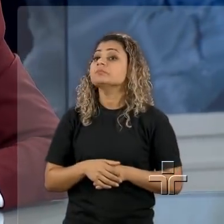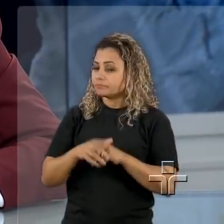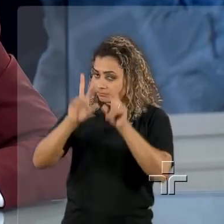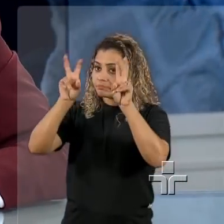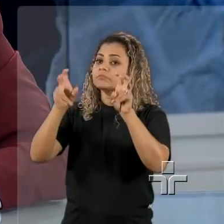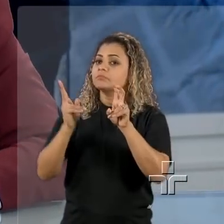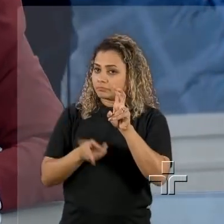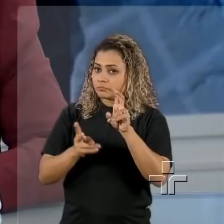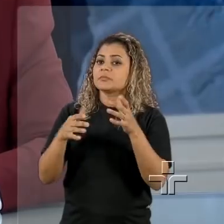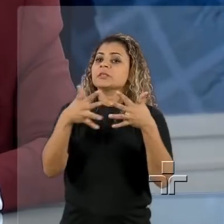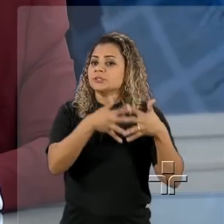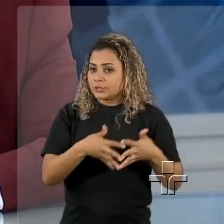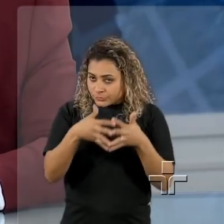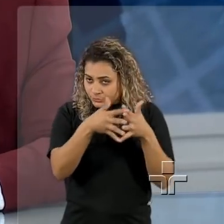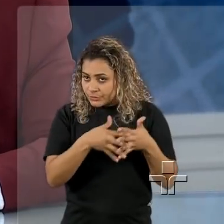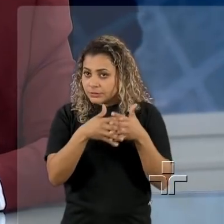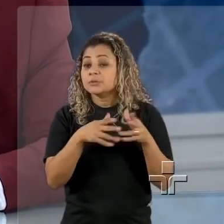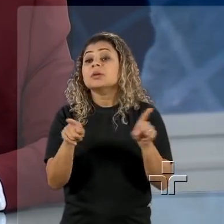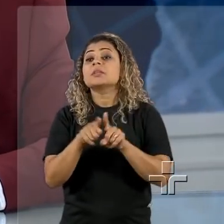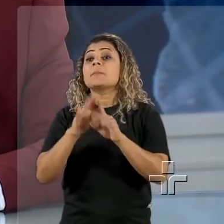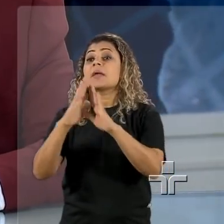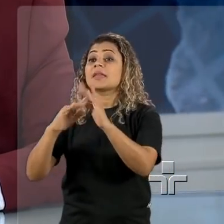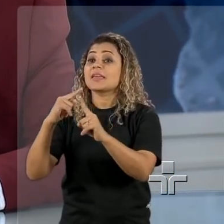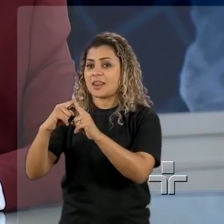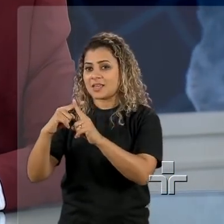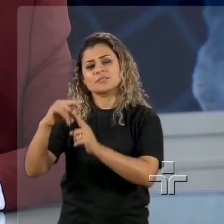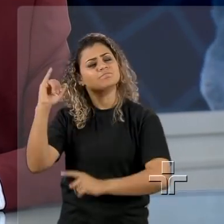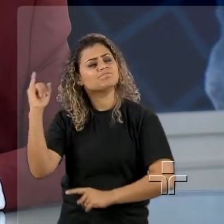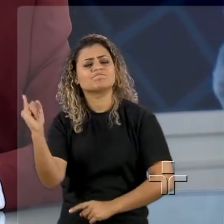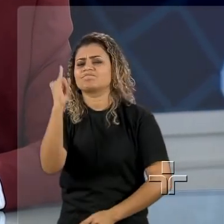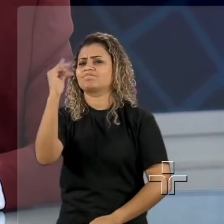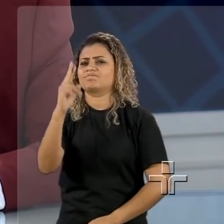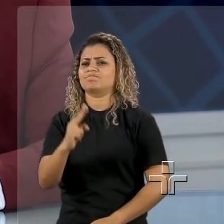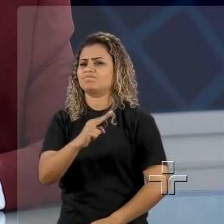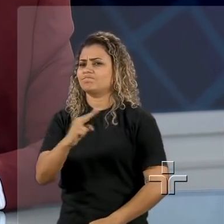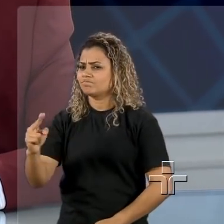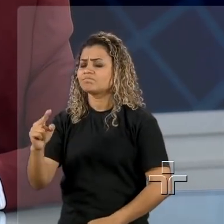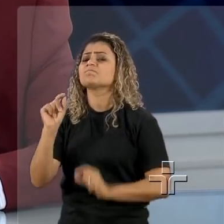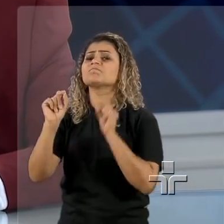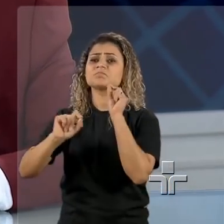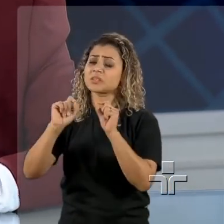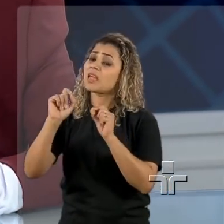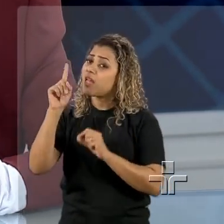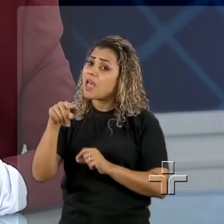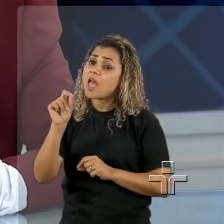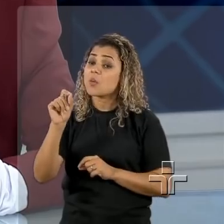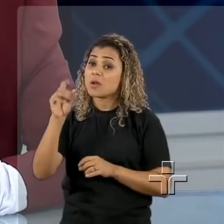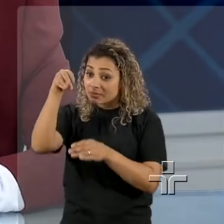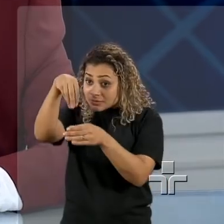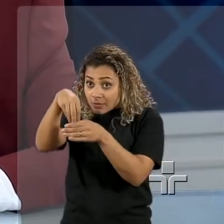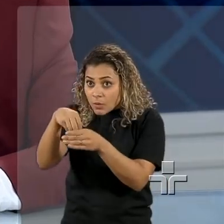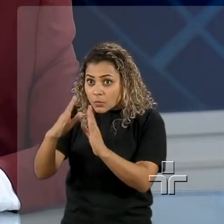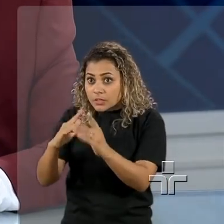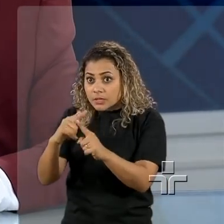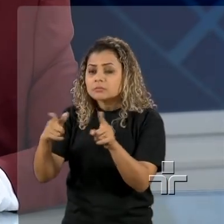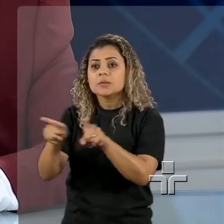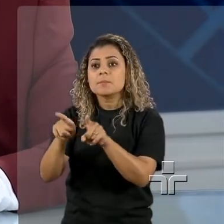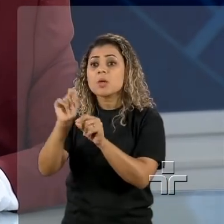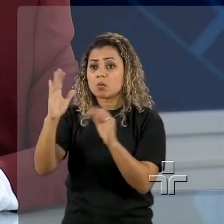qualquer situação de risco. Em 2010, Mário Vargas Llosa ganhou o Prêmio Nobel de Literatura e em